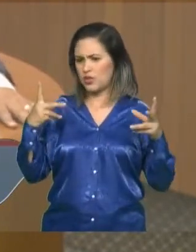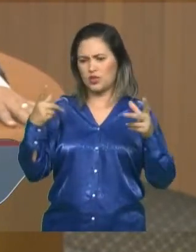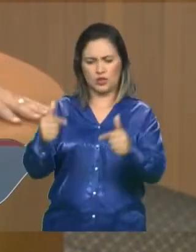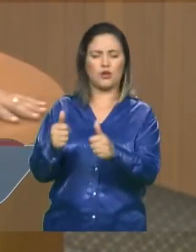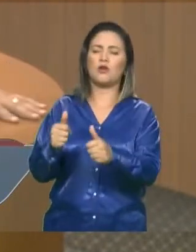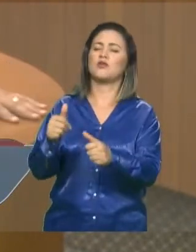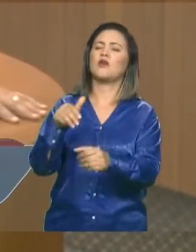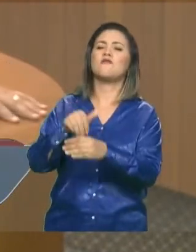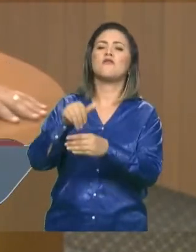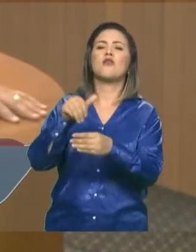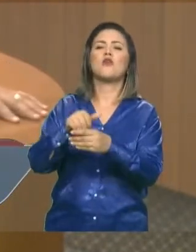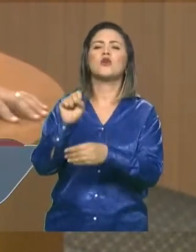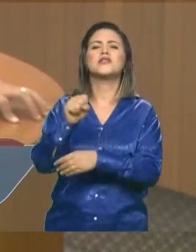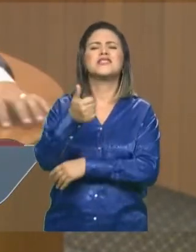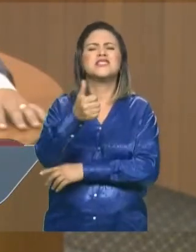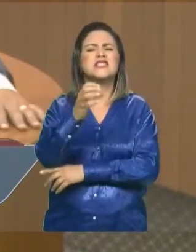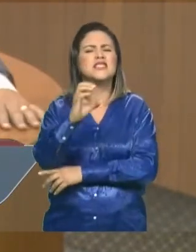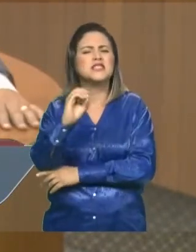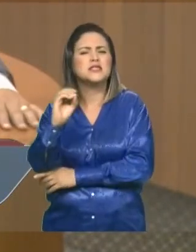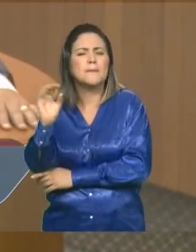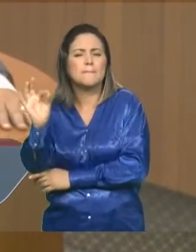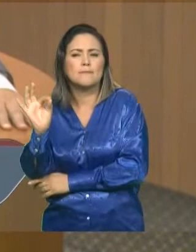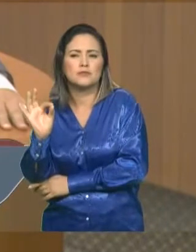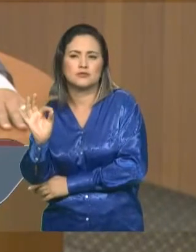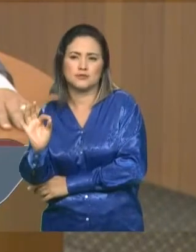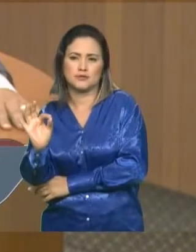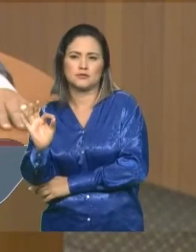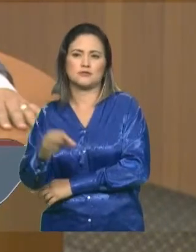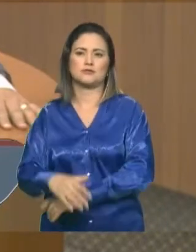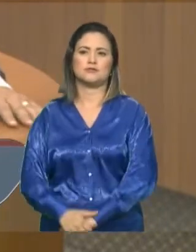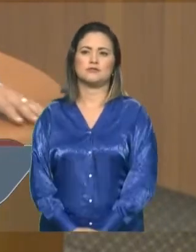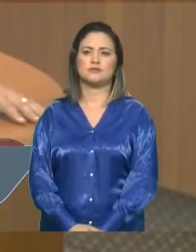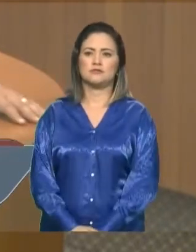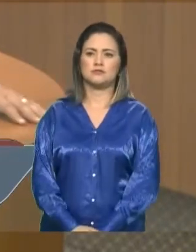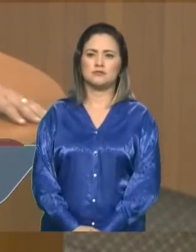reafirmada pelos delegados nesta conferência estadual.